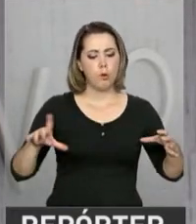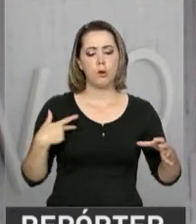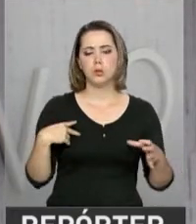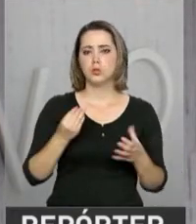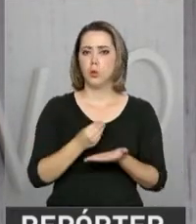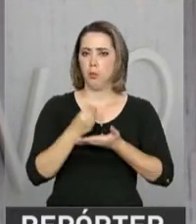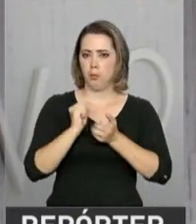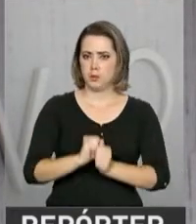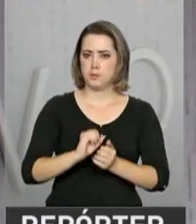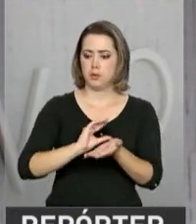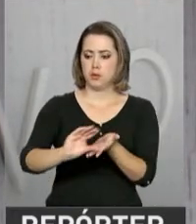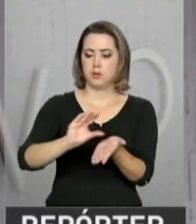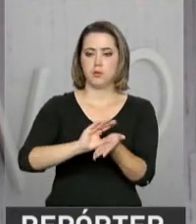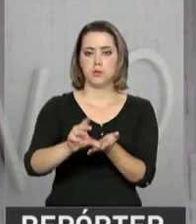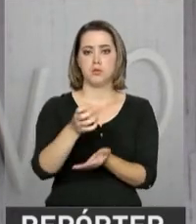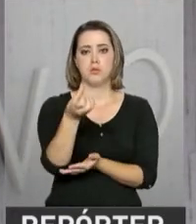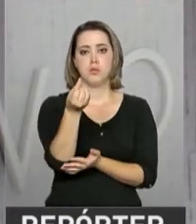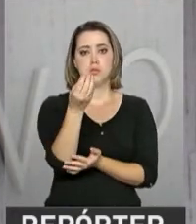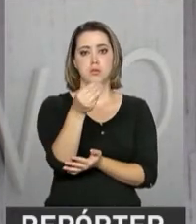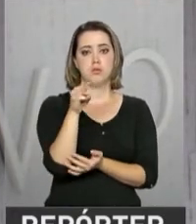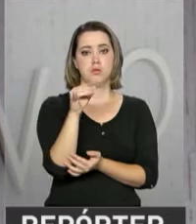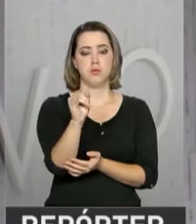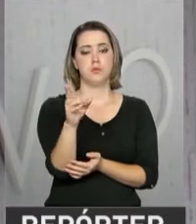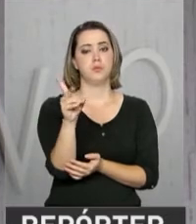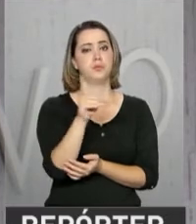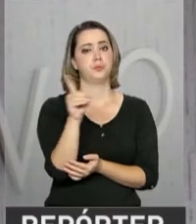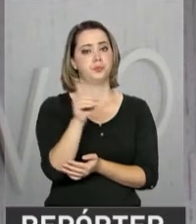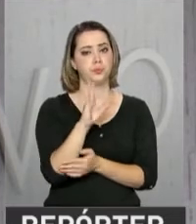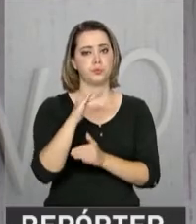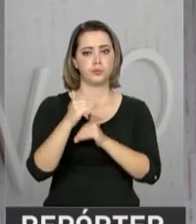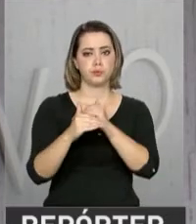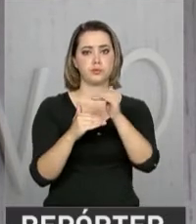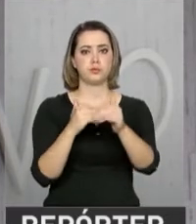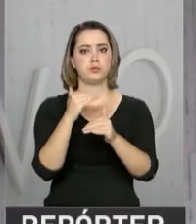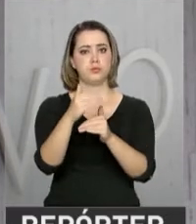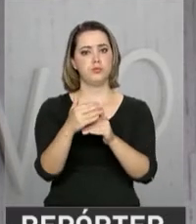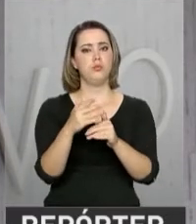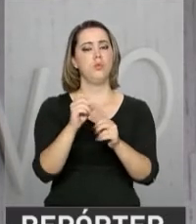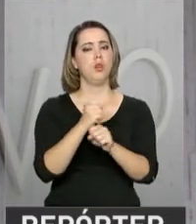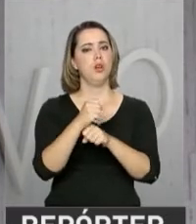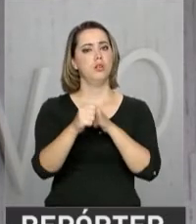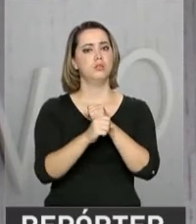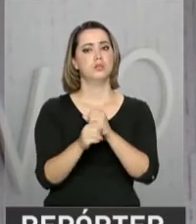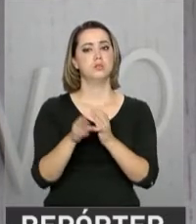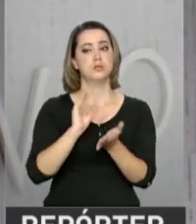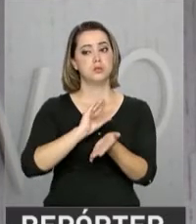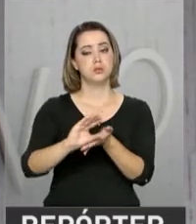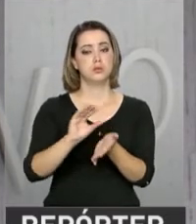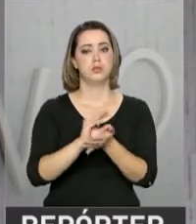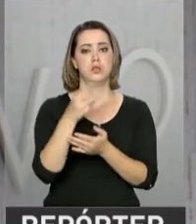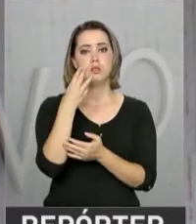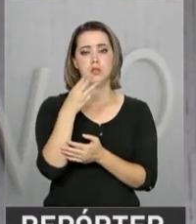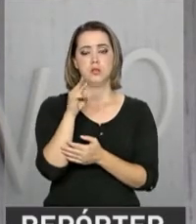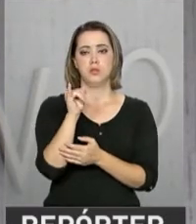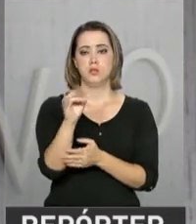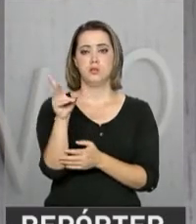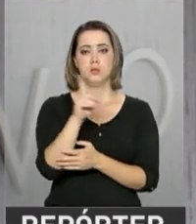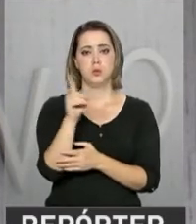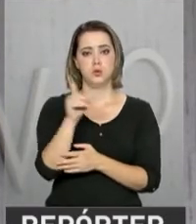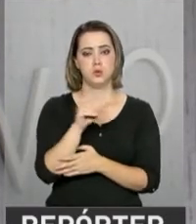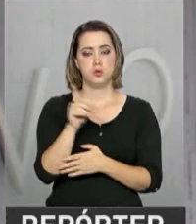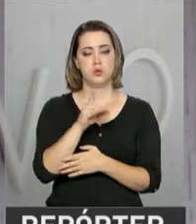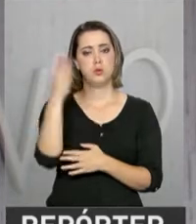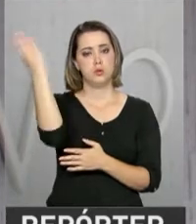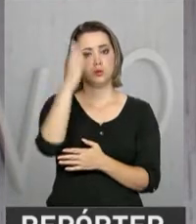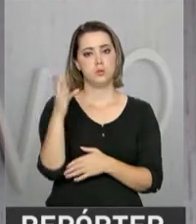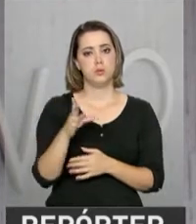com orçamento de 60 bilhões de dólares. A cada ano, o banco investe cerca de 3 bilhões de dólares no Brasil em